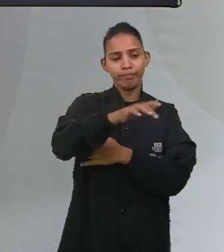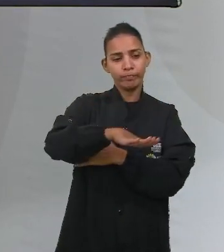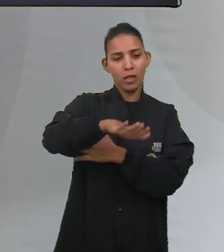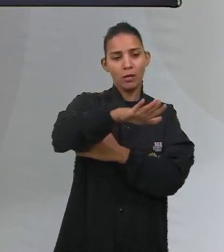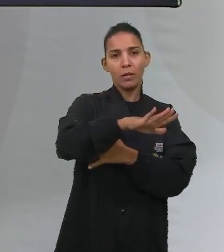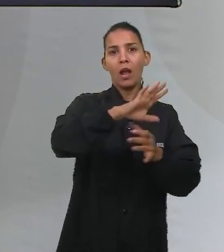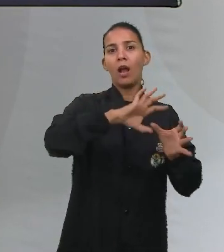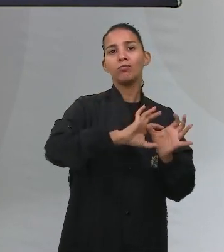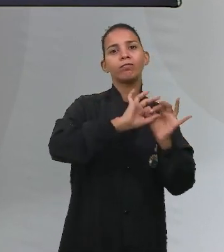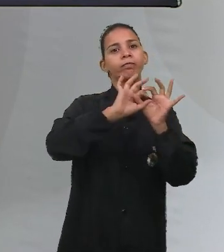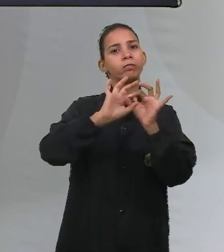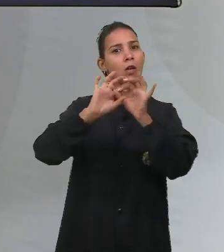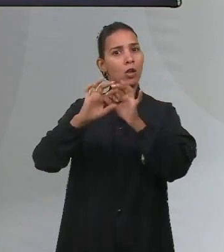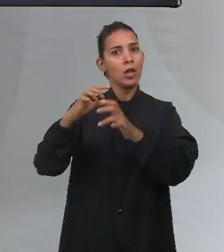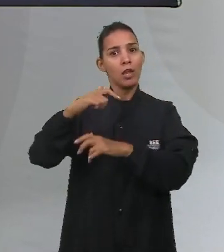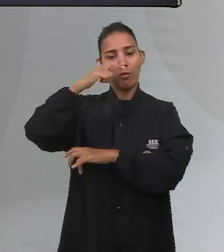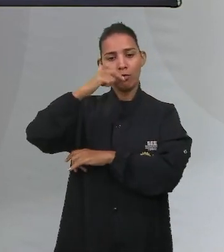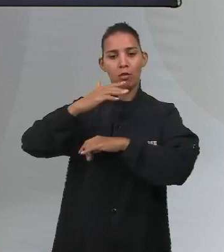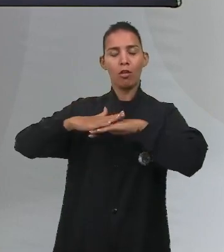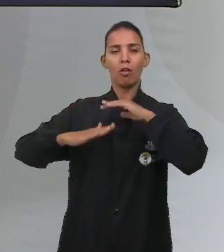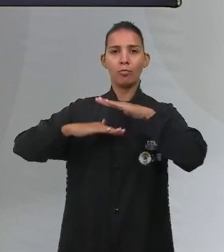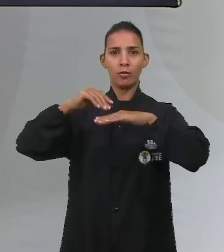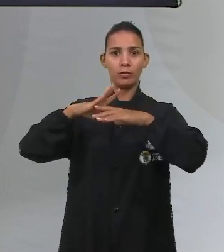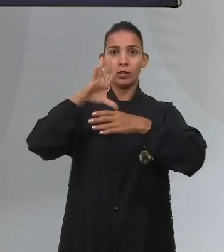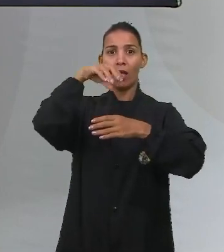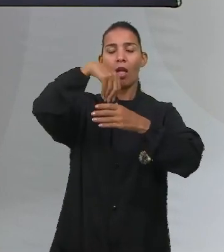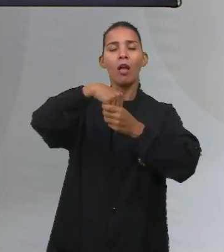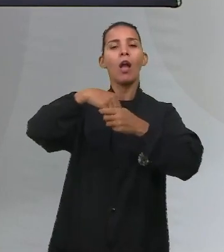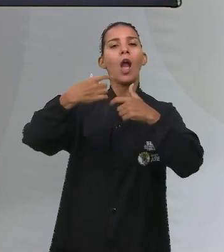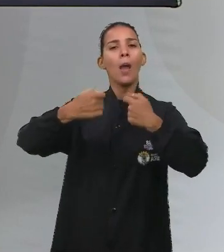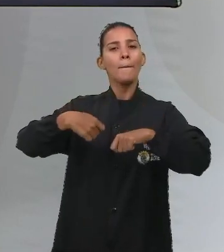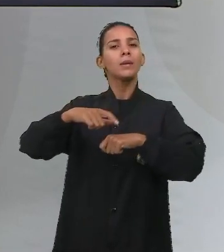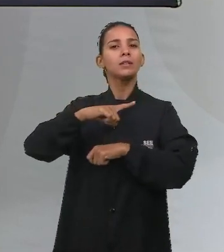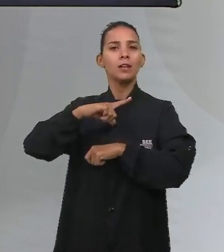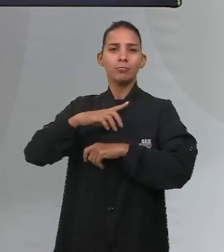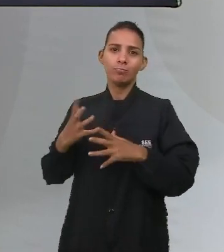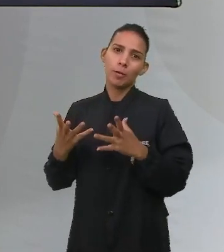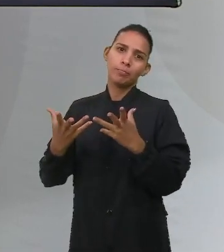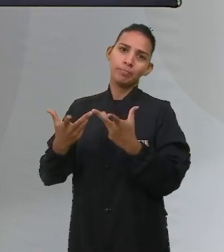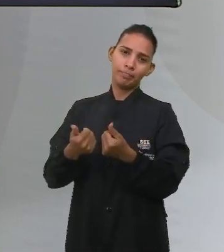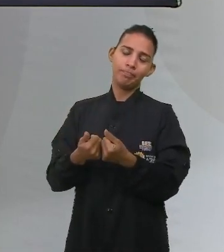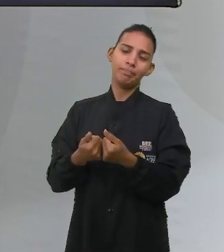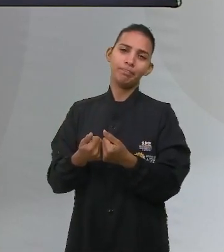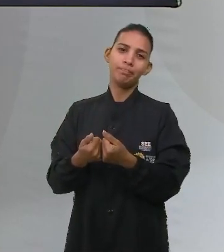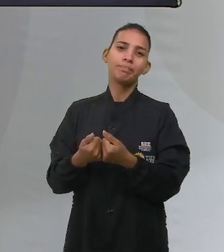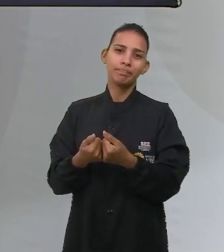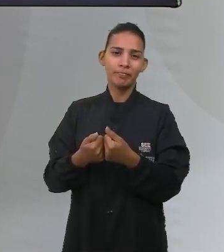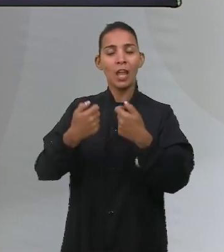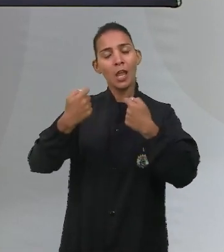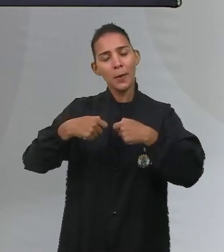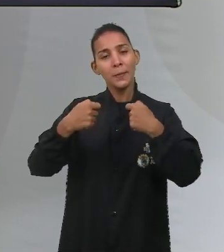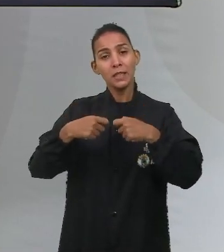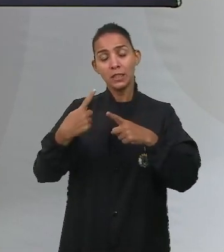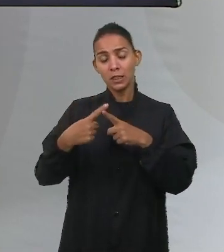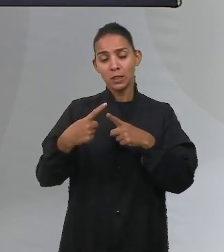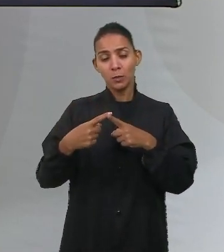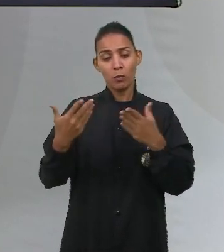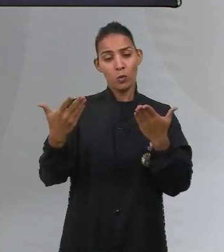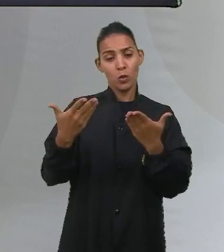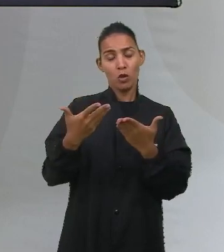que o profissional ele se encontra, ele precisa ter qualificação, ainda mais na atualidade,